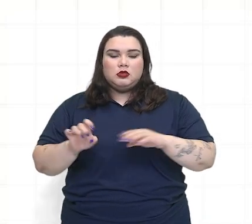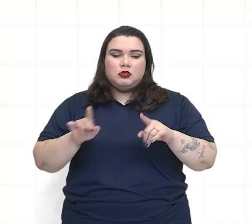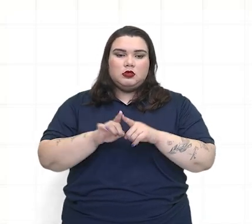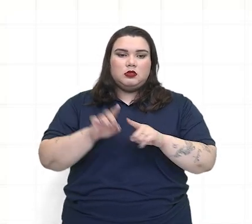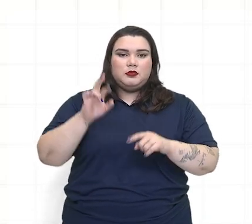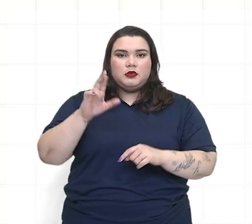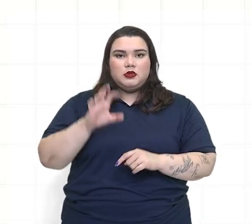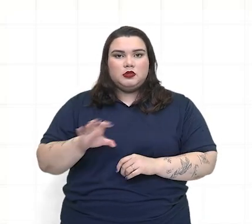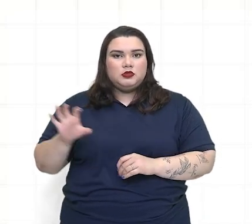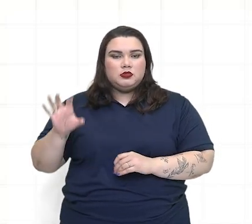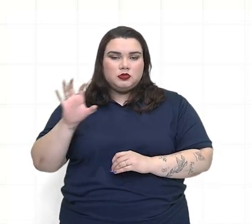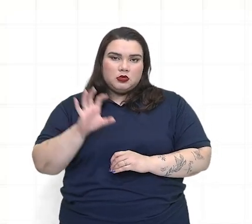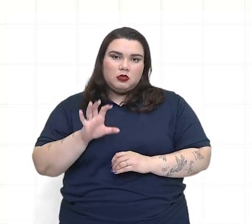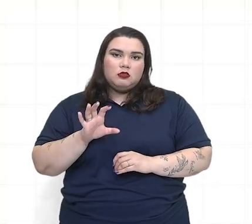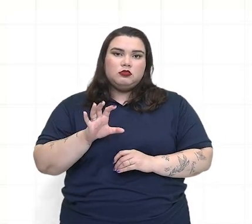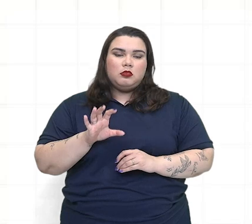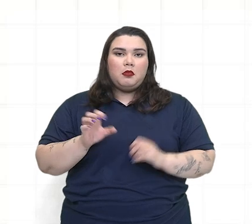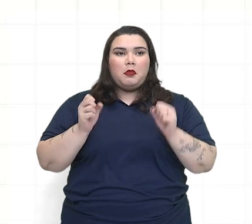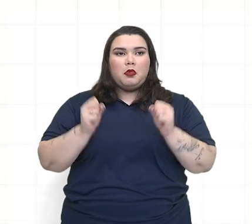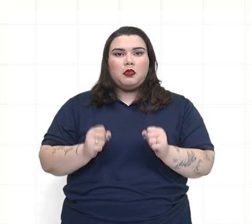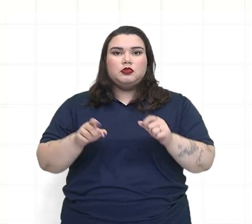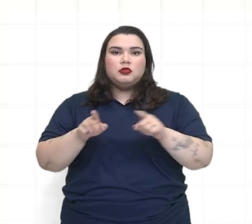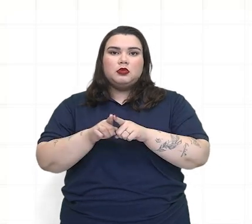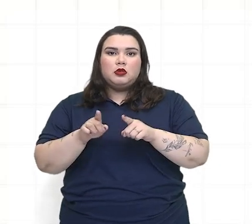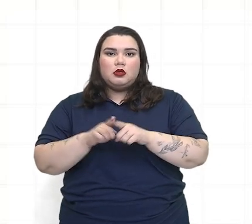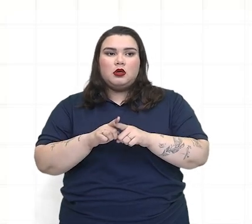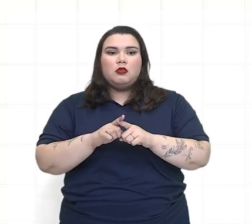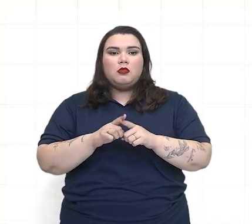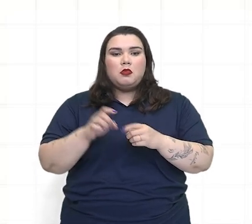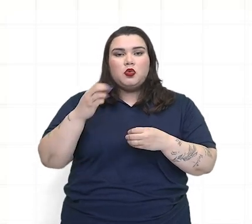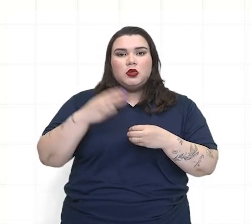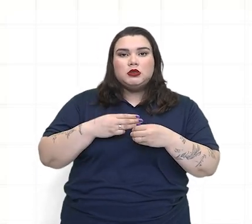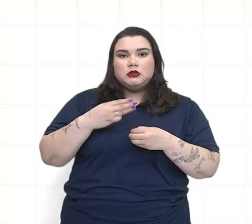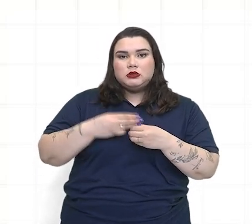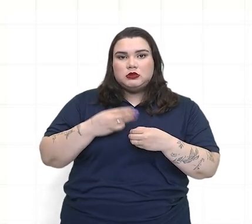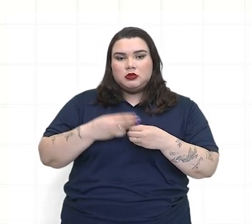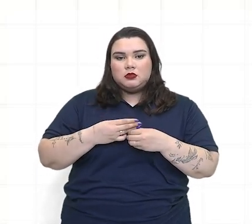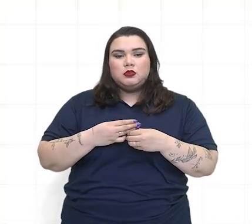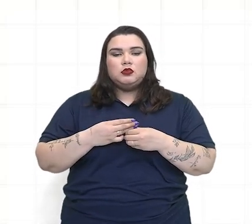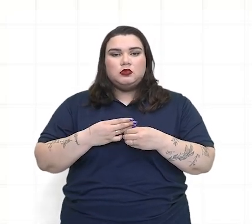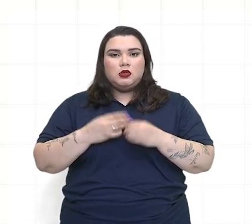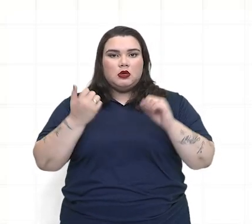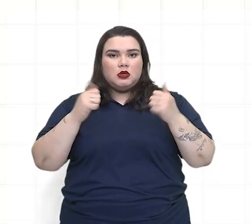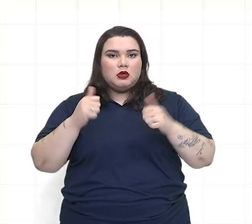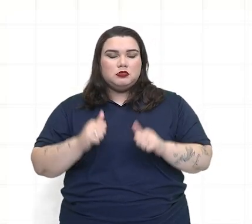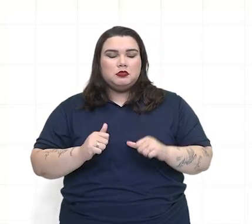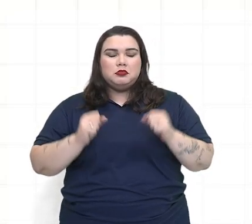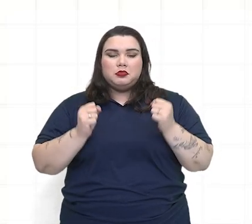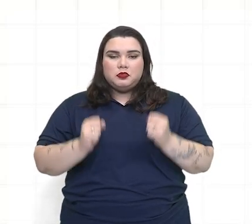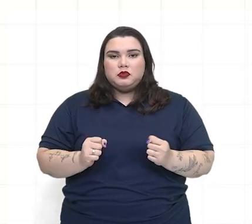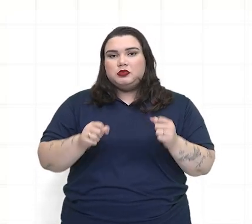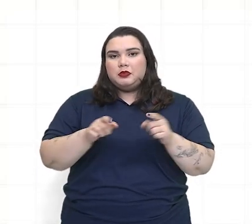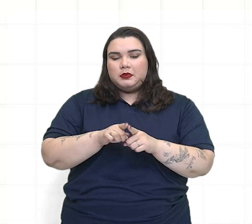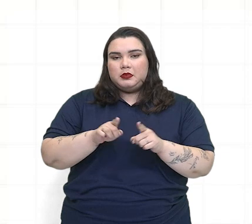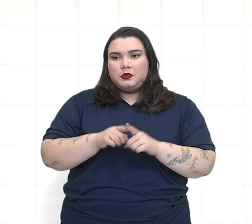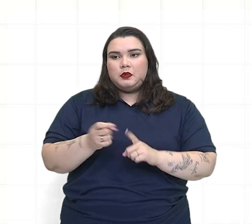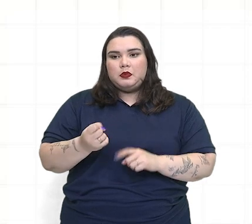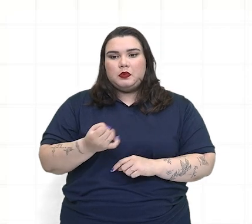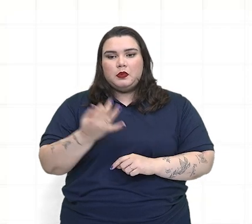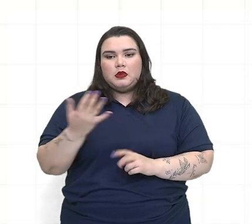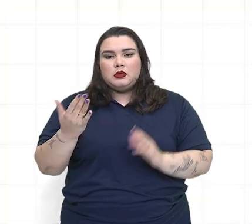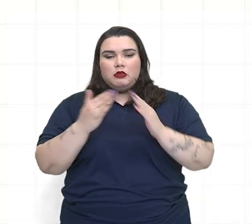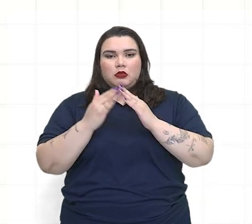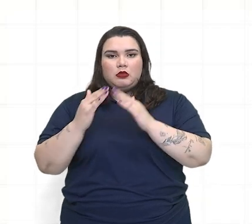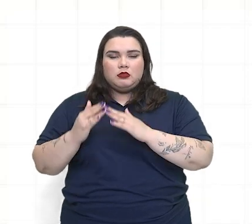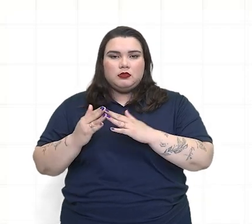nível regional, poderia até ser a nível municipal, né? Pegar o município e fazer uma análise, né, de quantos domicílios.